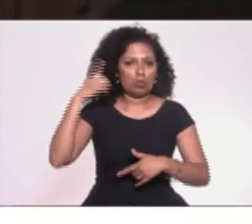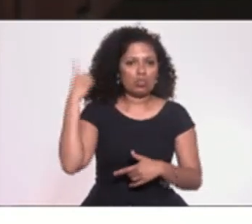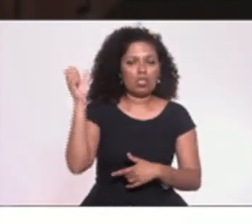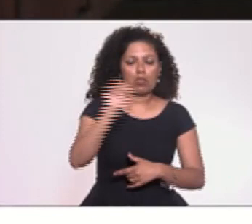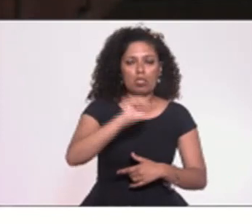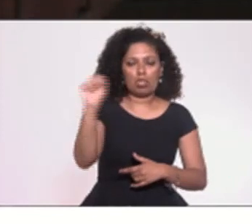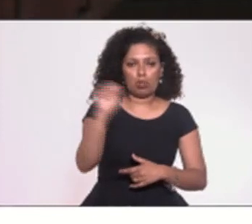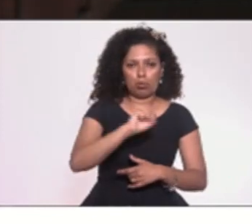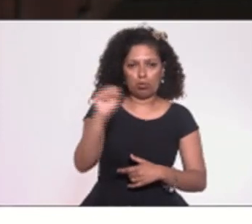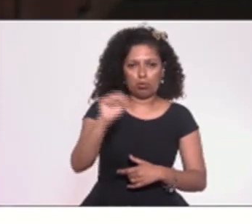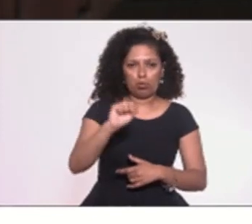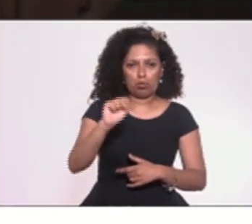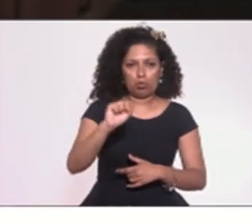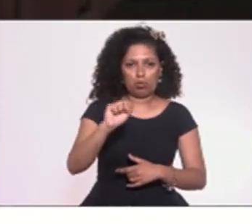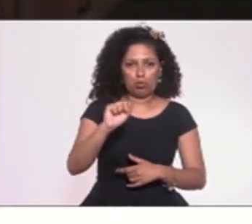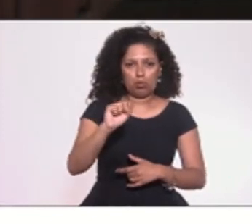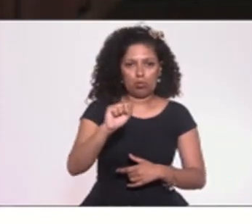senador,